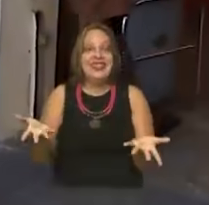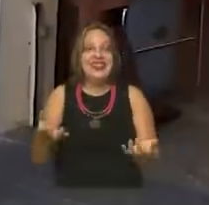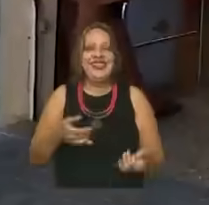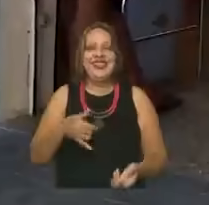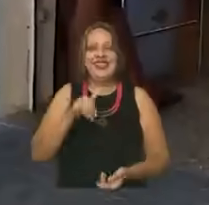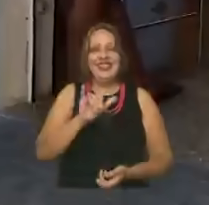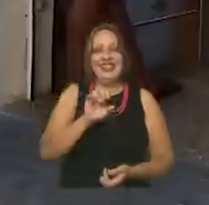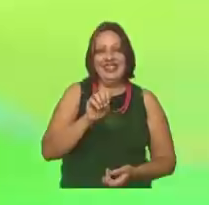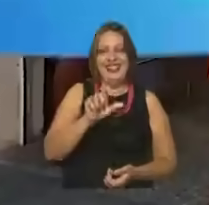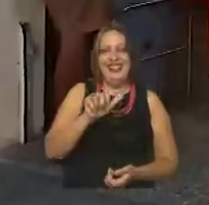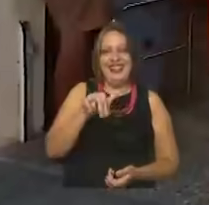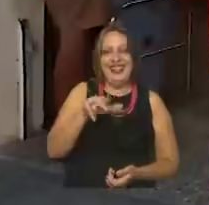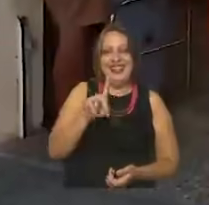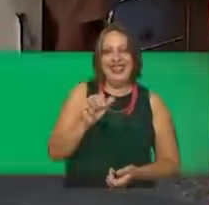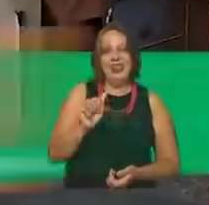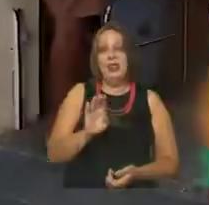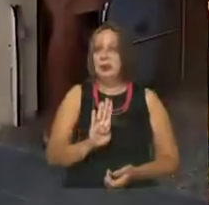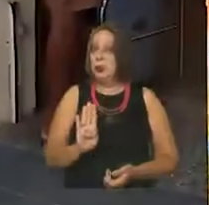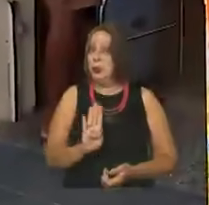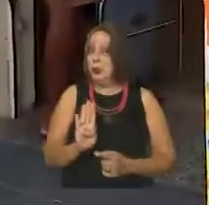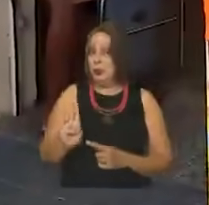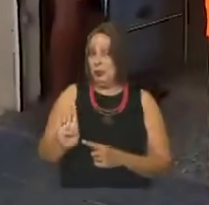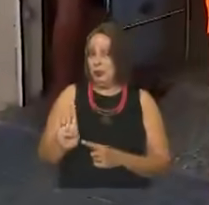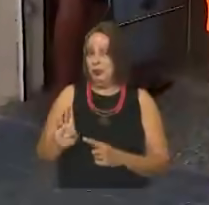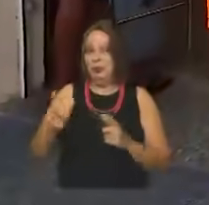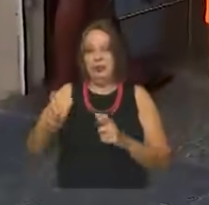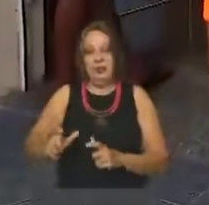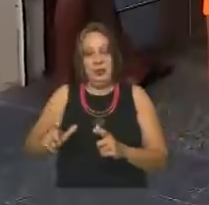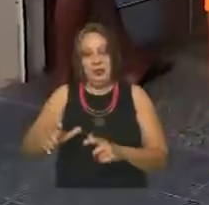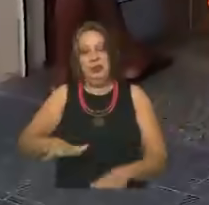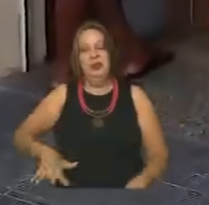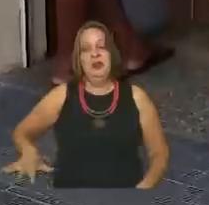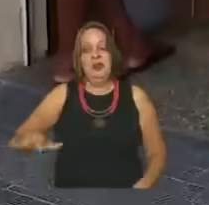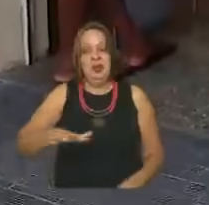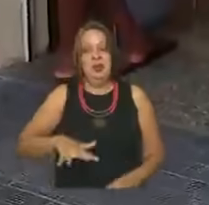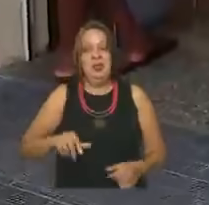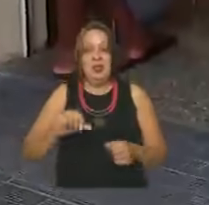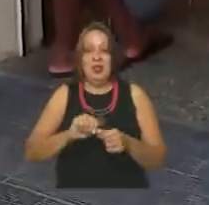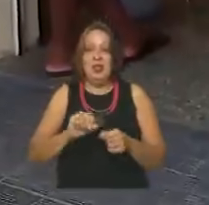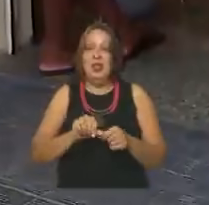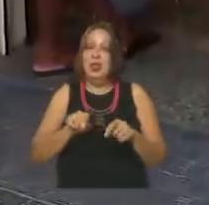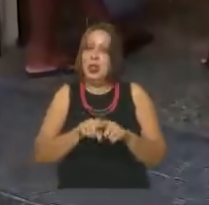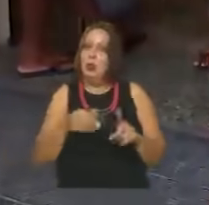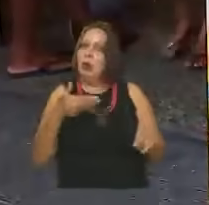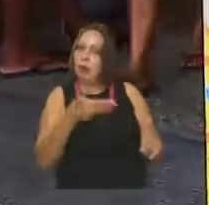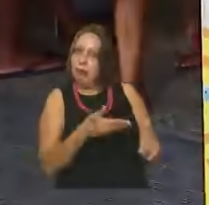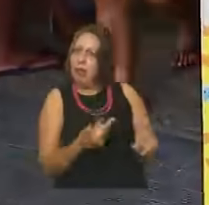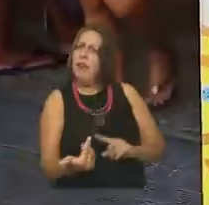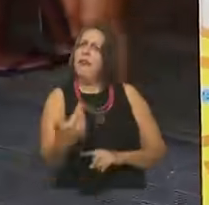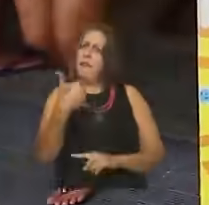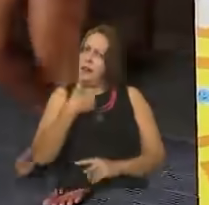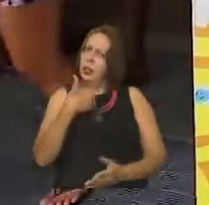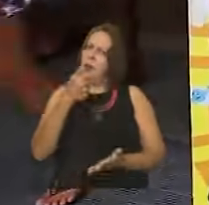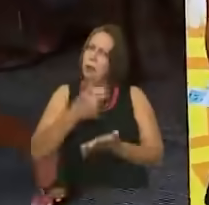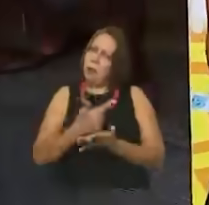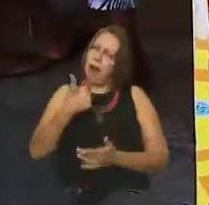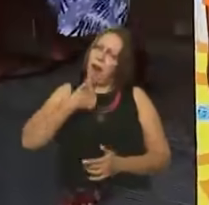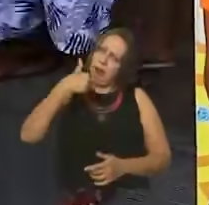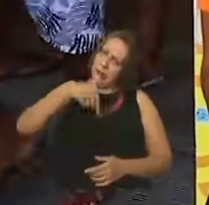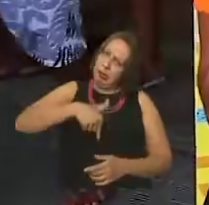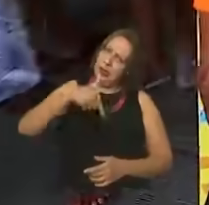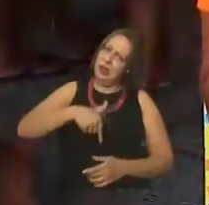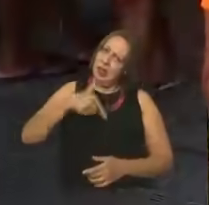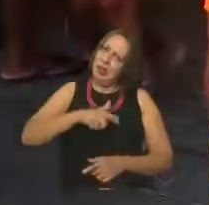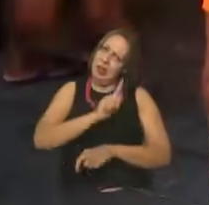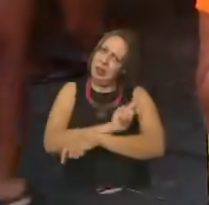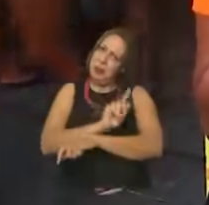da Regional Bugio. Sou Yolanda aqui da Regional Bugio. Faça que nem a minha amiga Adenilde. Vim adquirir o seu Caju Cap aqui comigo